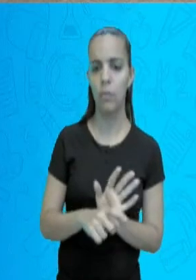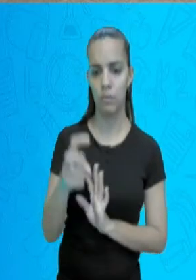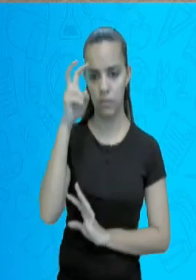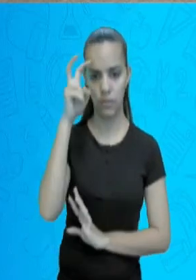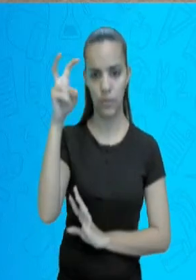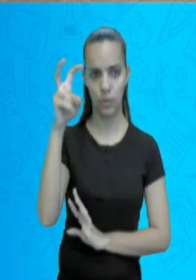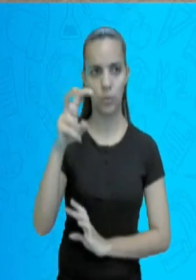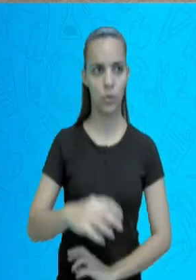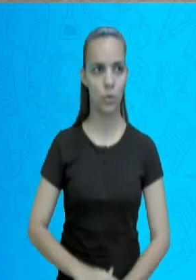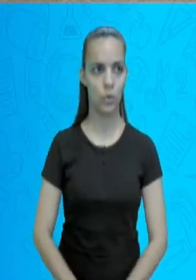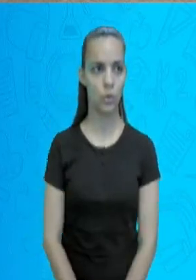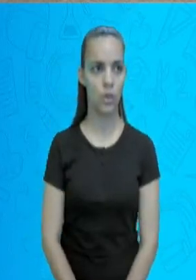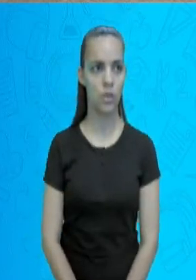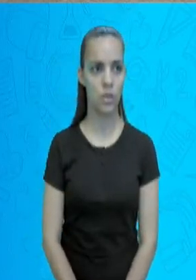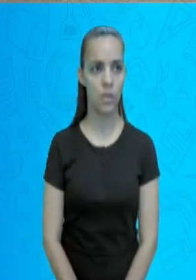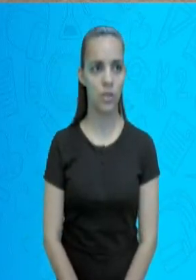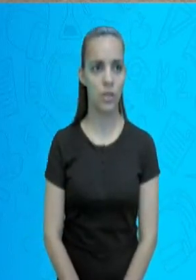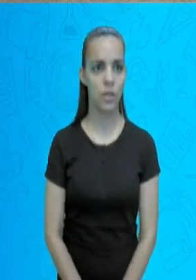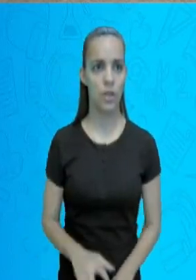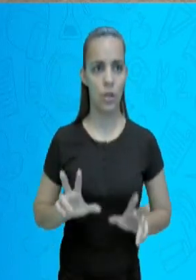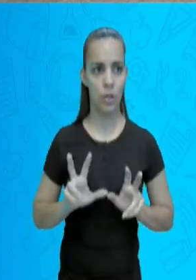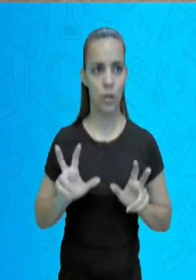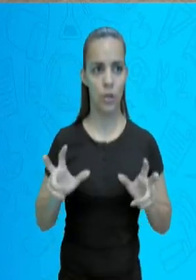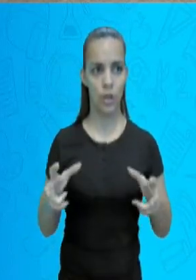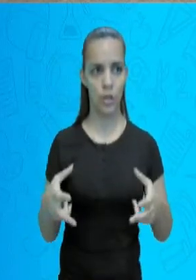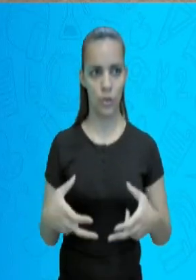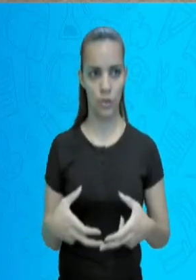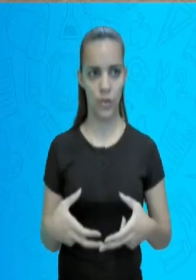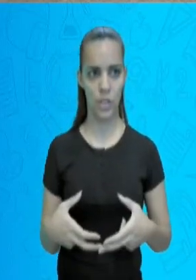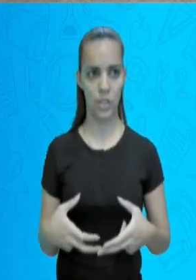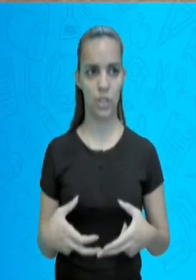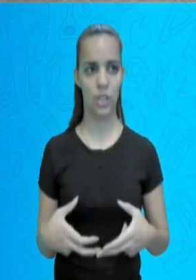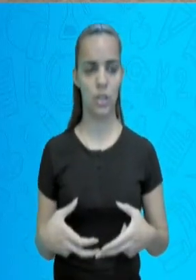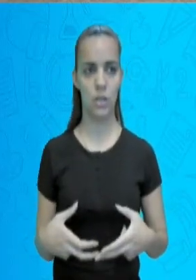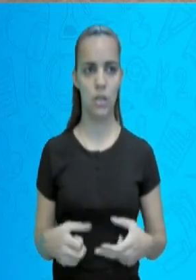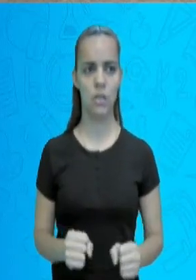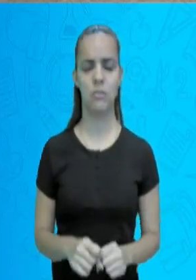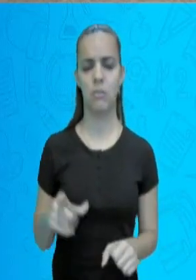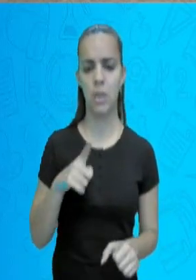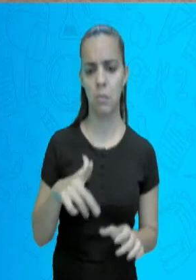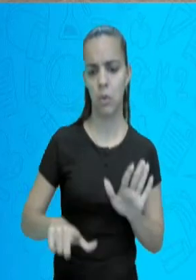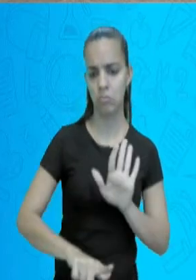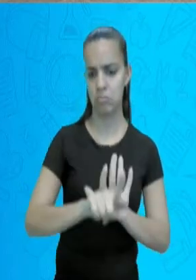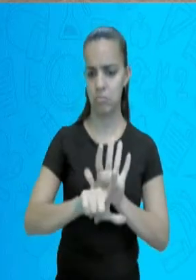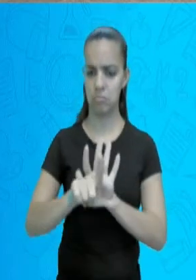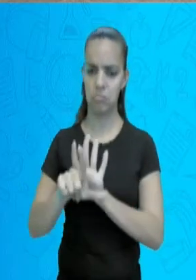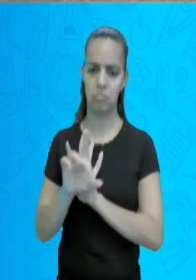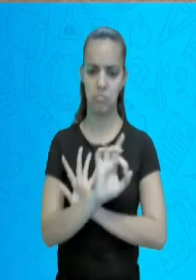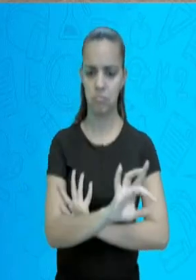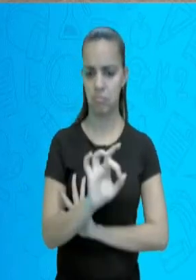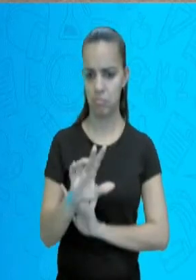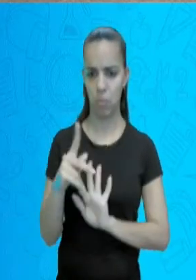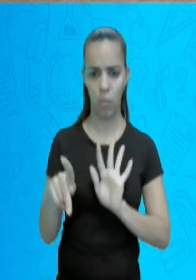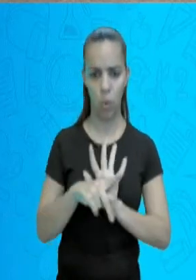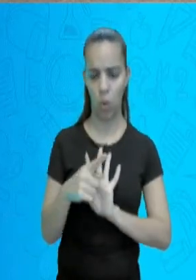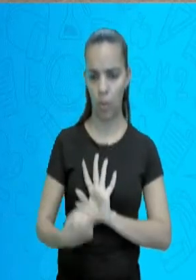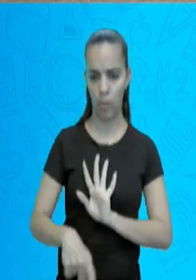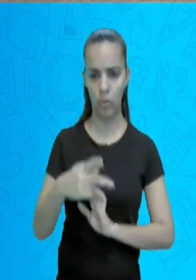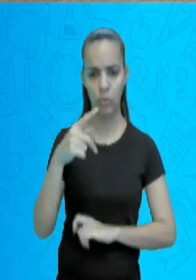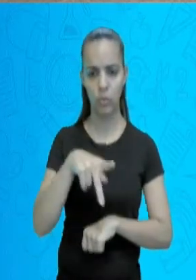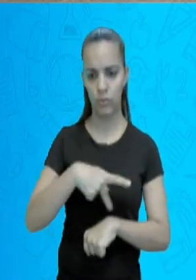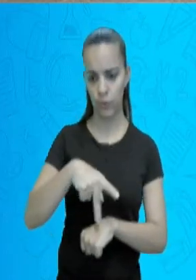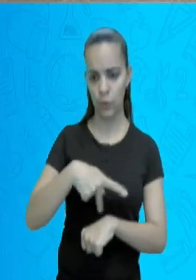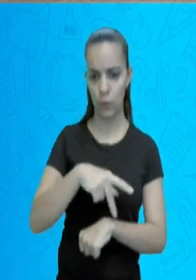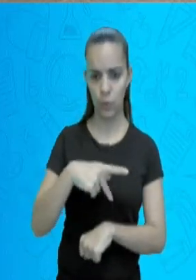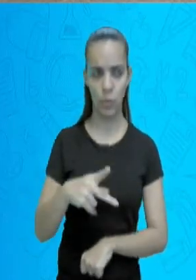Ok? E o Vaticano é a sede da Igreja Católica, mas ele tem as suas leis próprias, tem o seu território